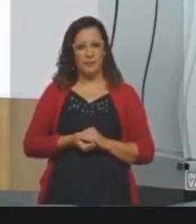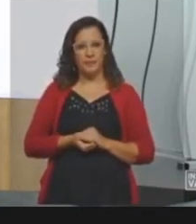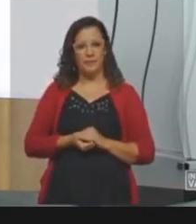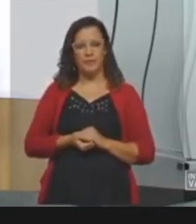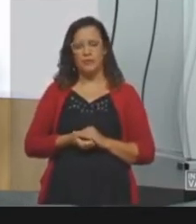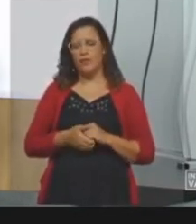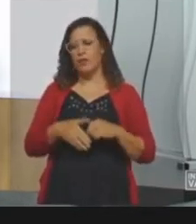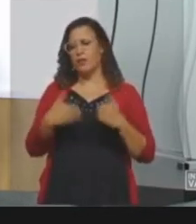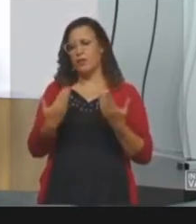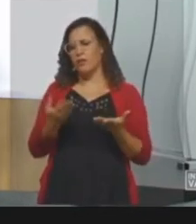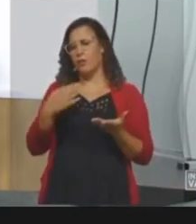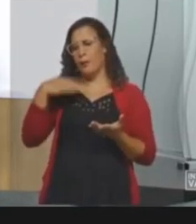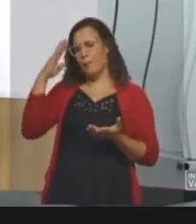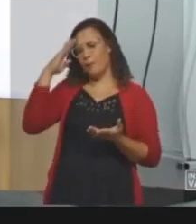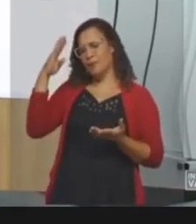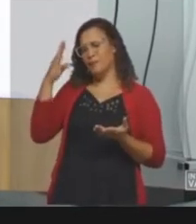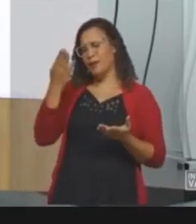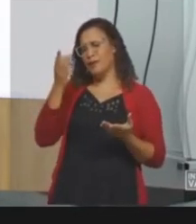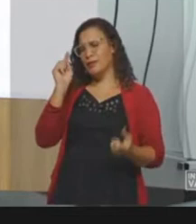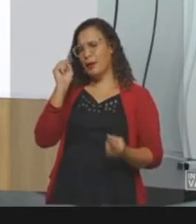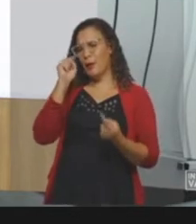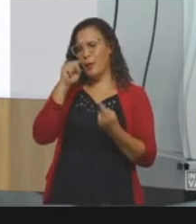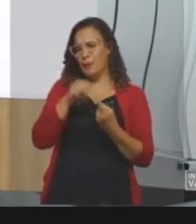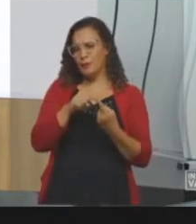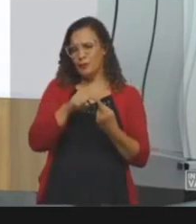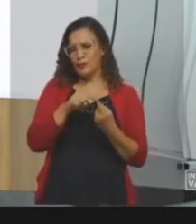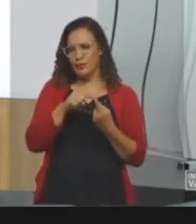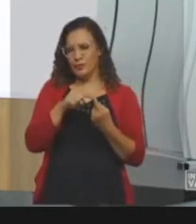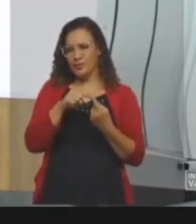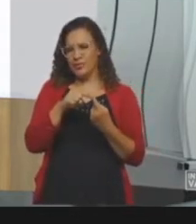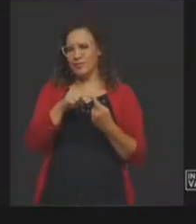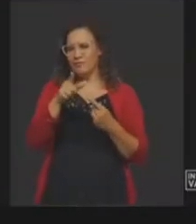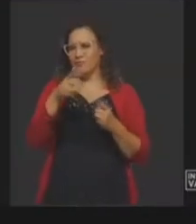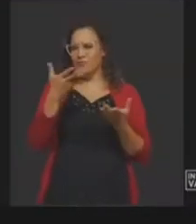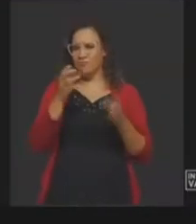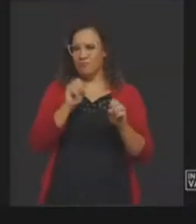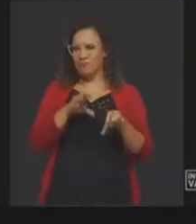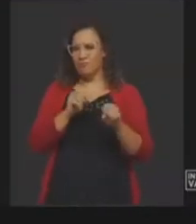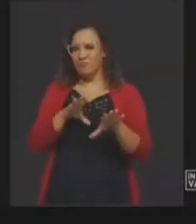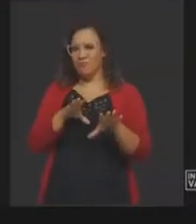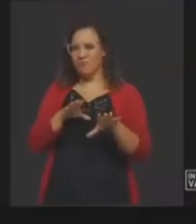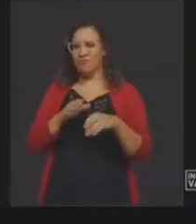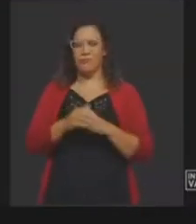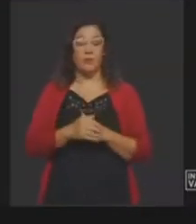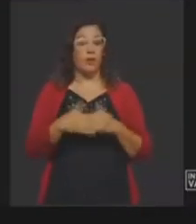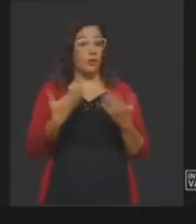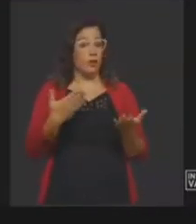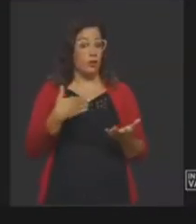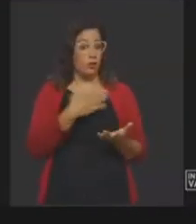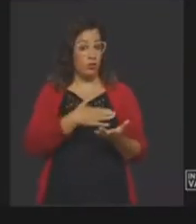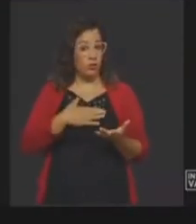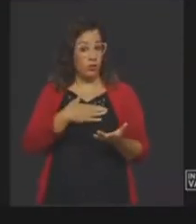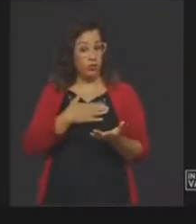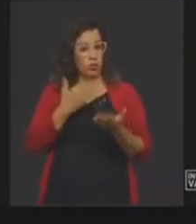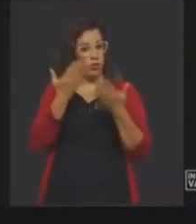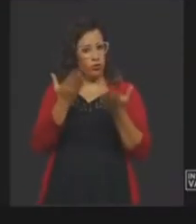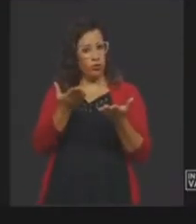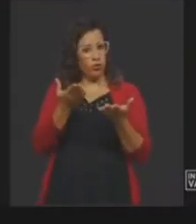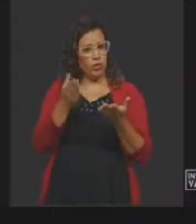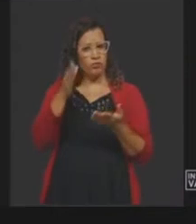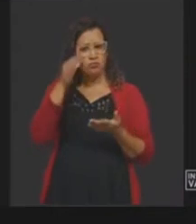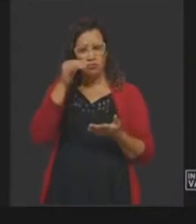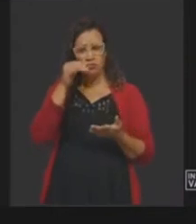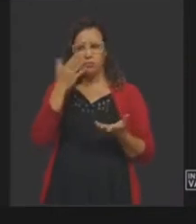Quais são os principais objetivos desta aula? Bom, eu gostaria que você, aluno, possa conhecer